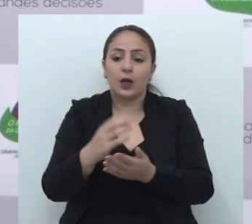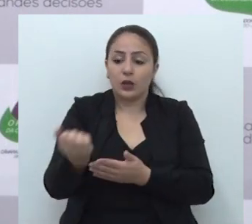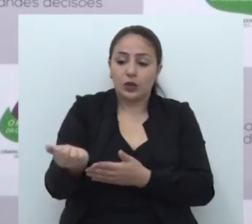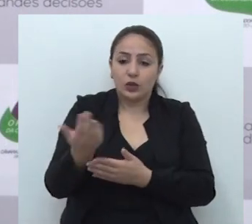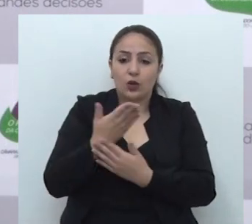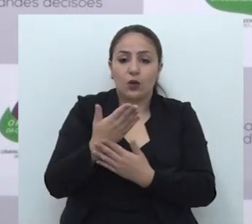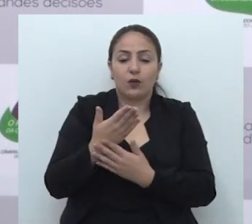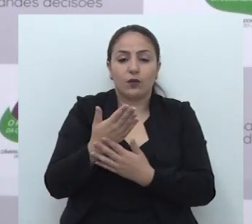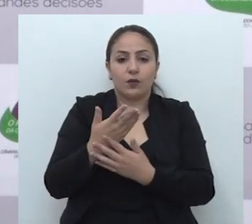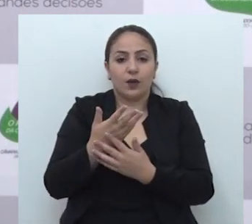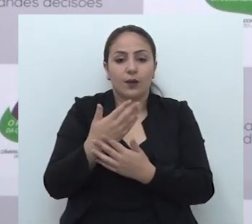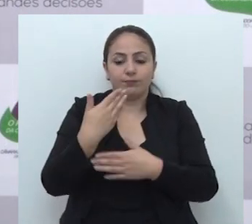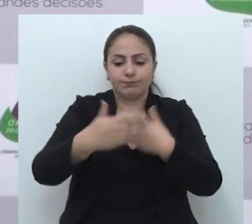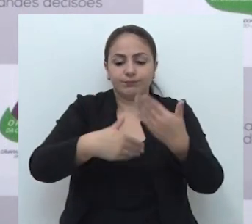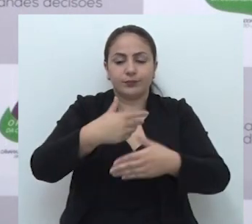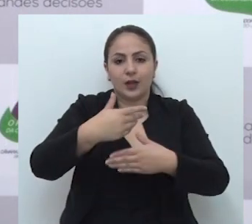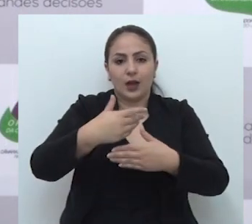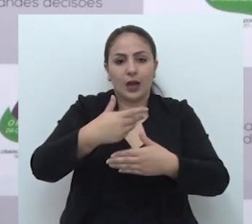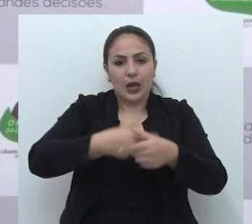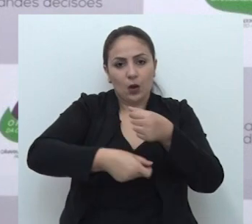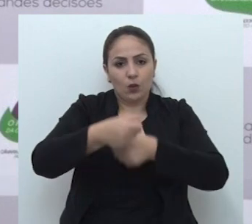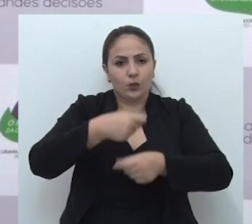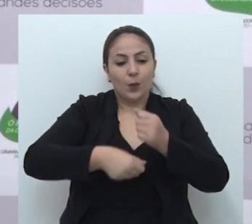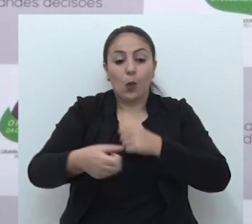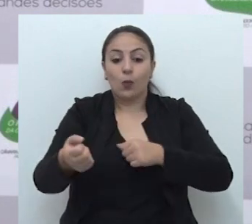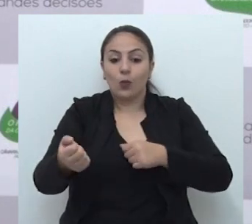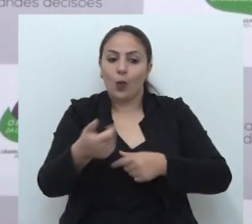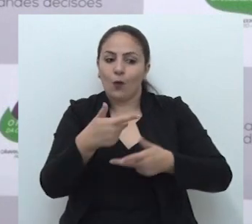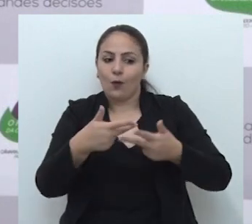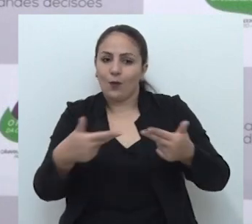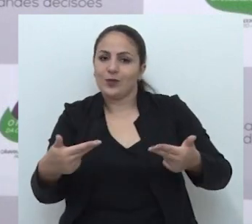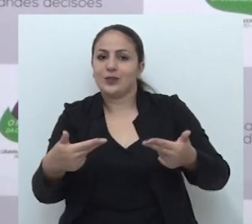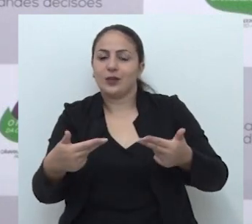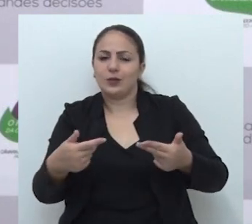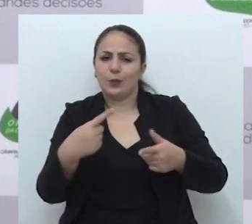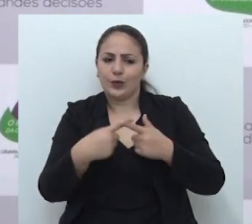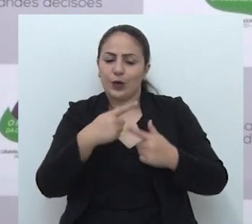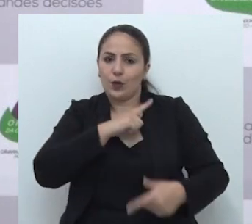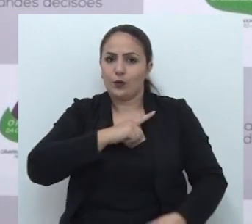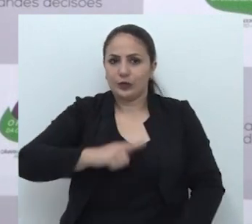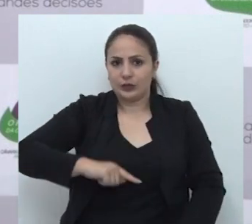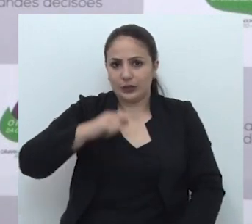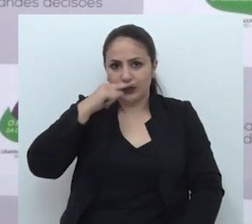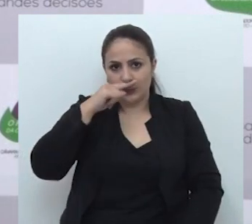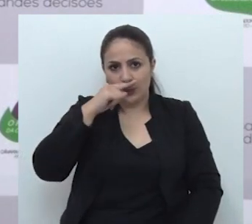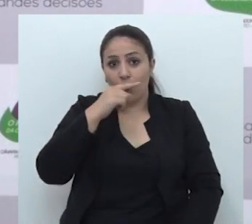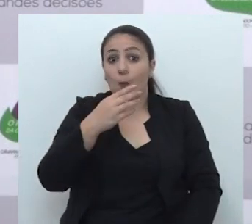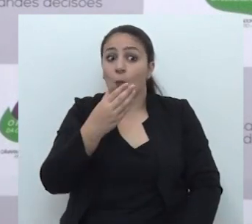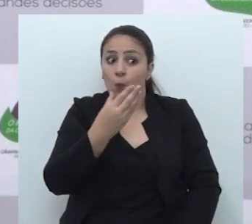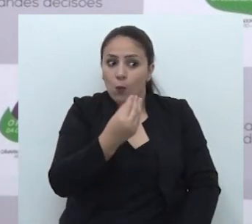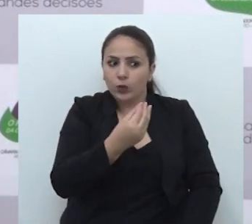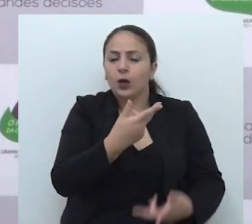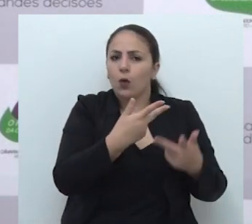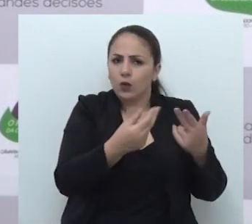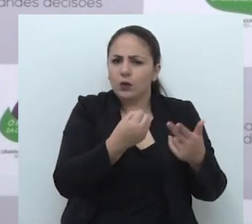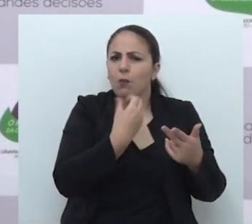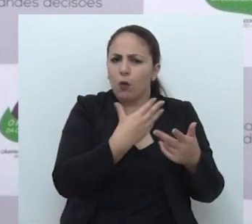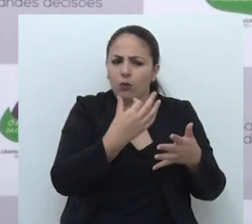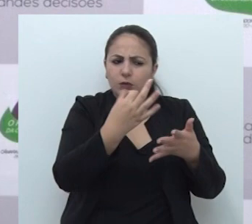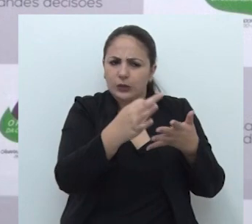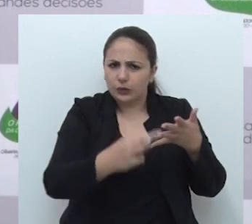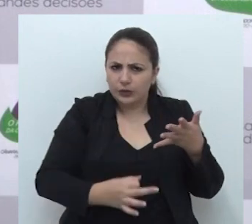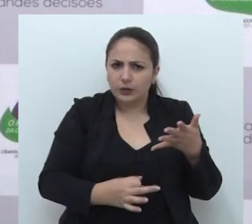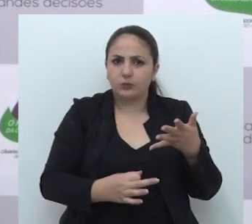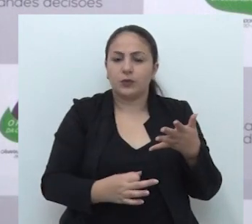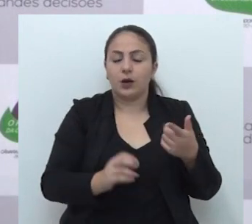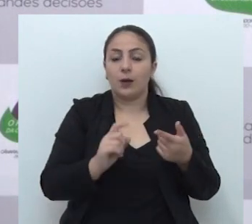nova plataforma econômica, e que precisa de um novo gás, diríamos assim, porque muito embora o governador Sartori tenha cometido muitos acertos, nós